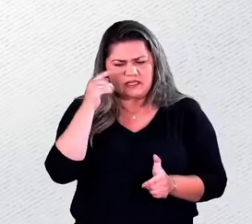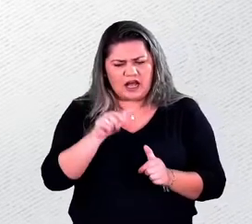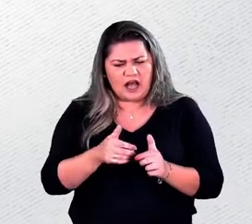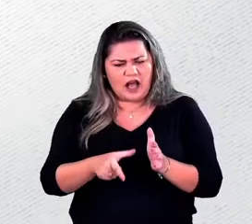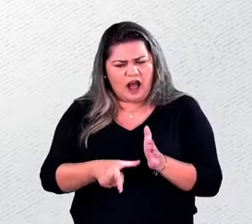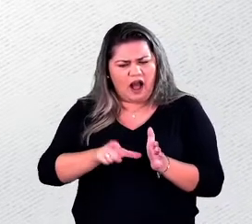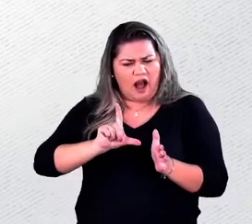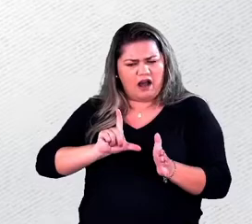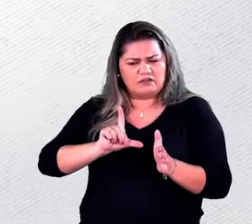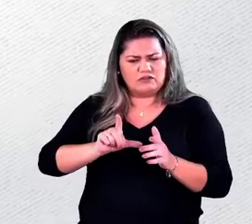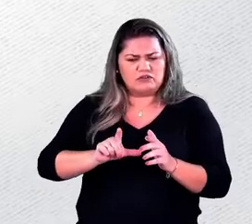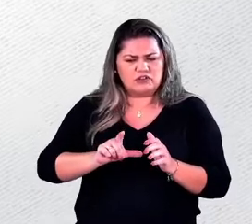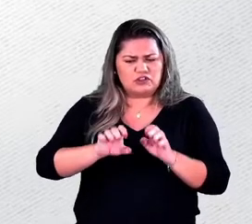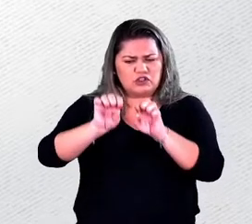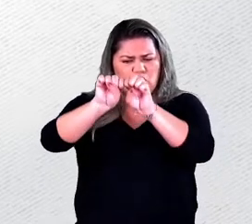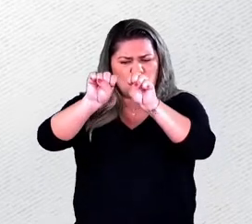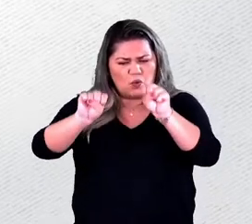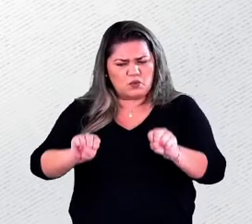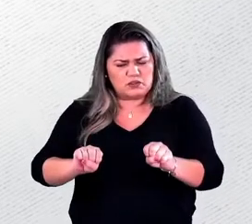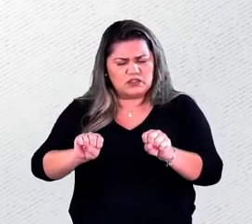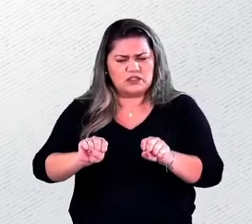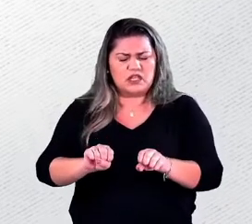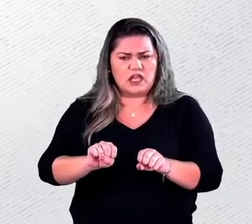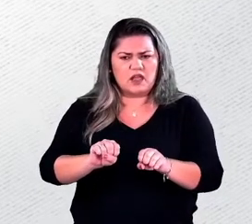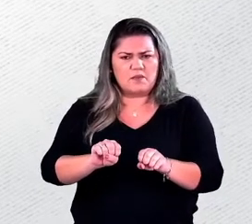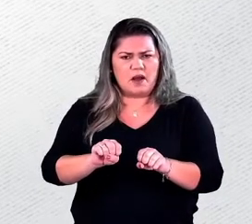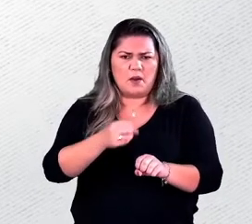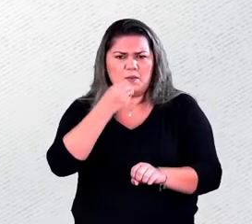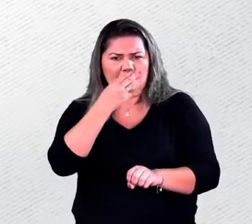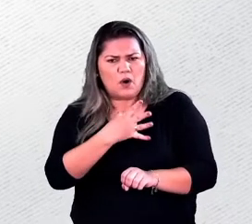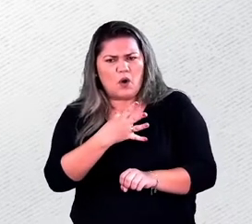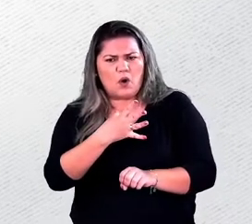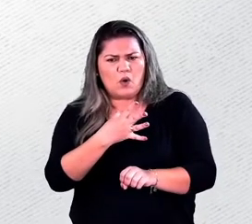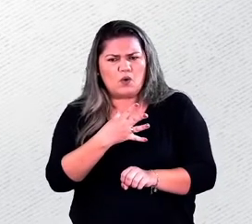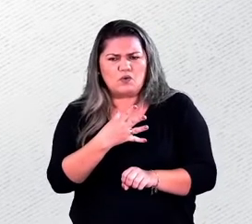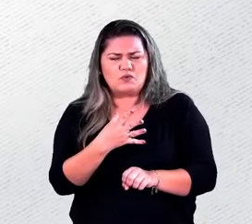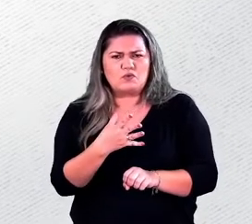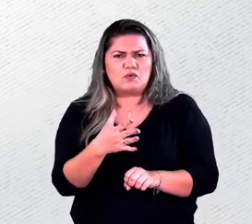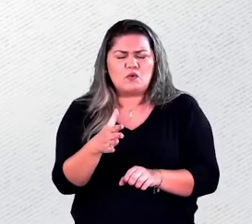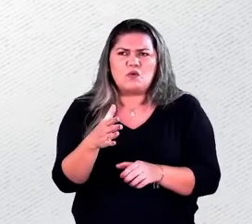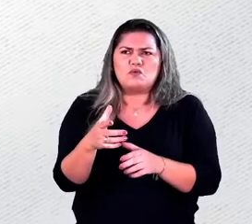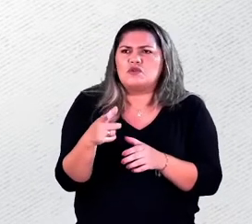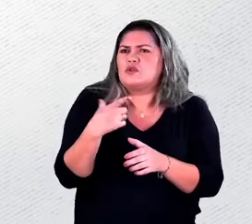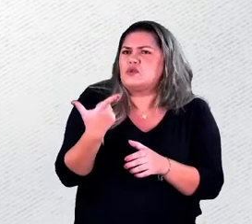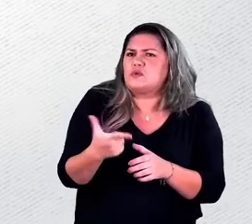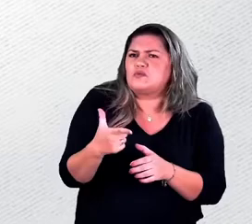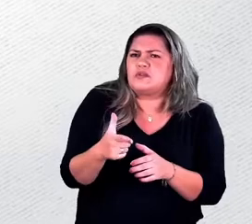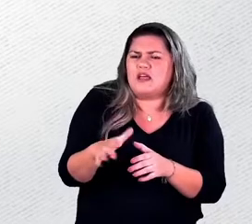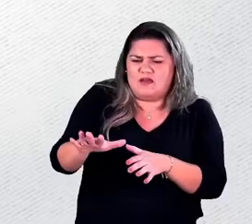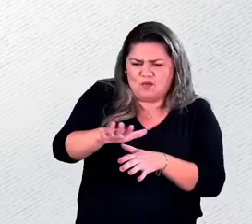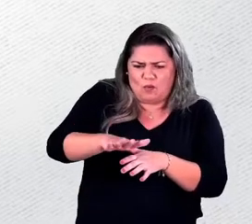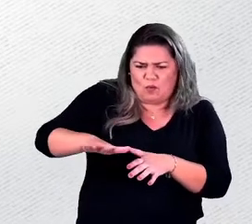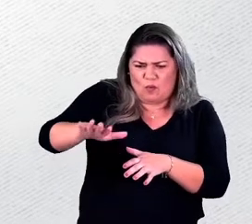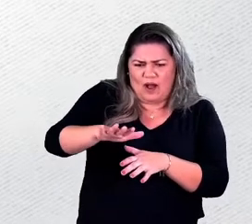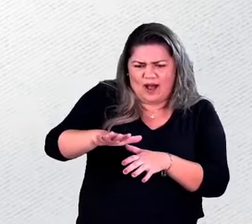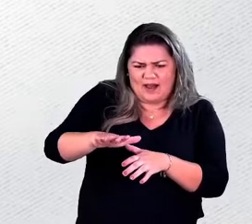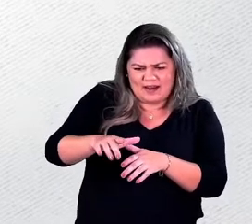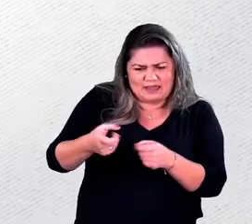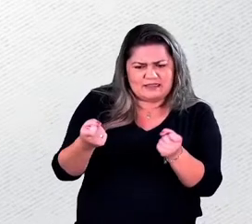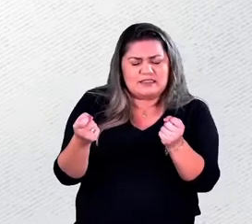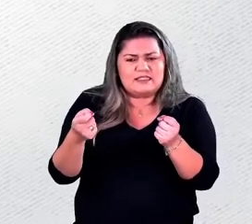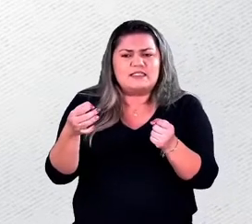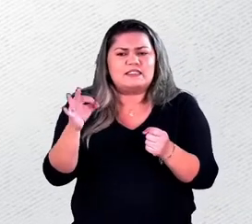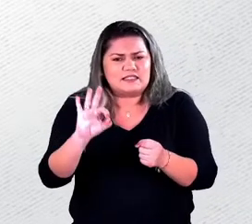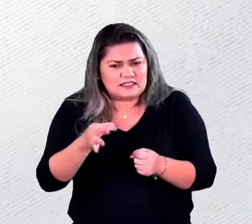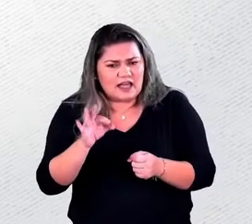mediação ou conciliação antecedente possa acontecer sem criar um ambiente adequado para que esse novo Instituto